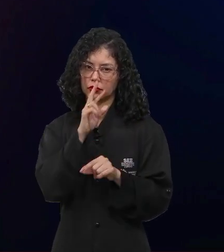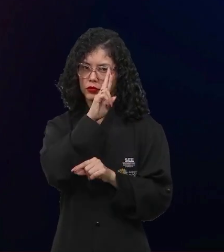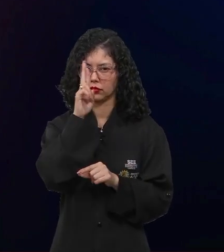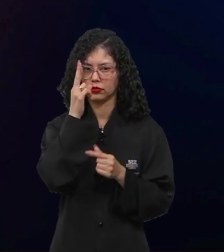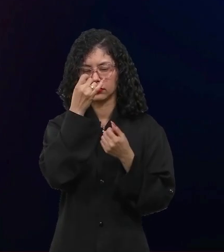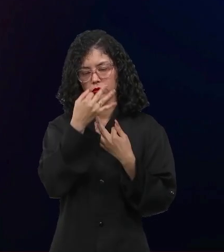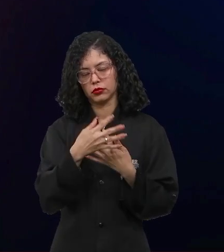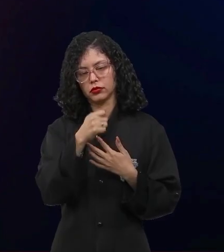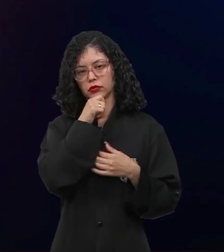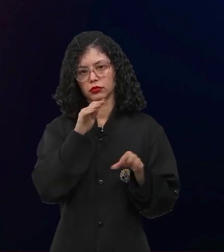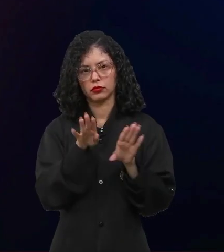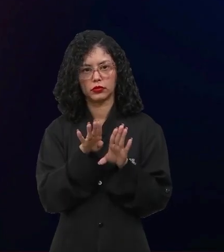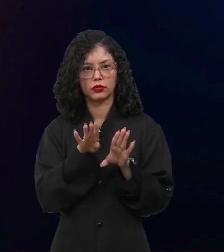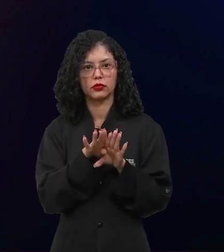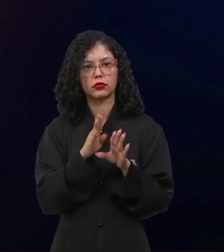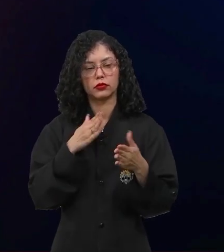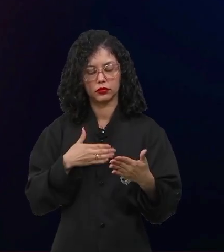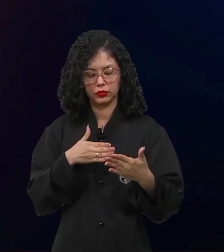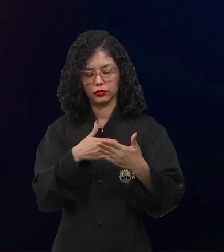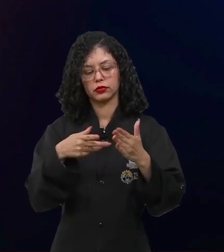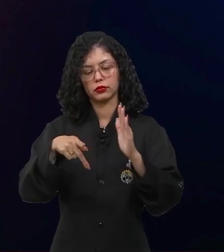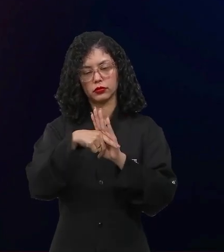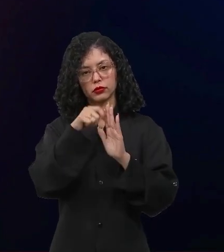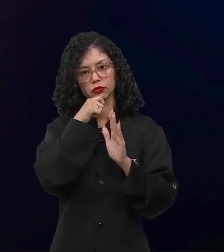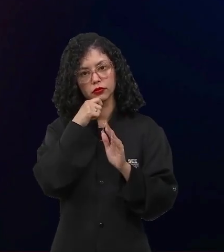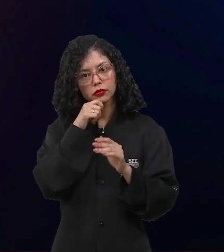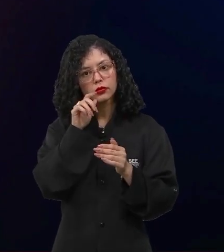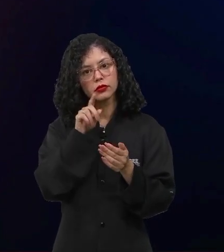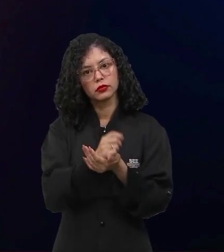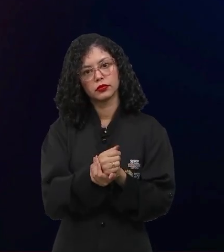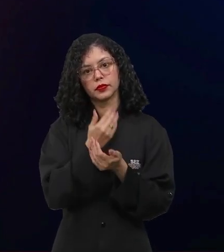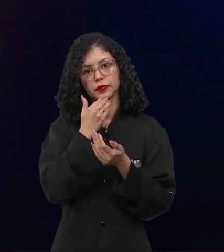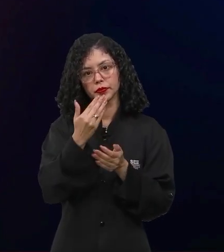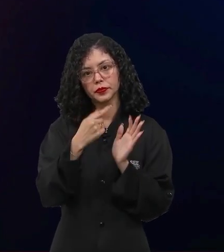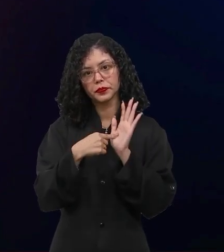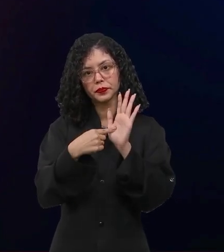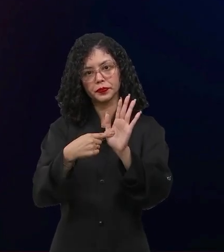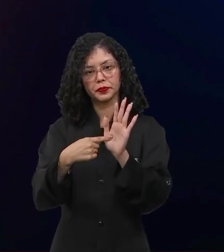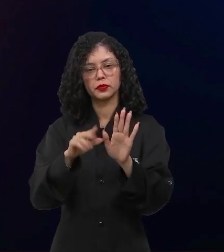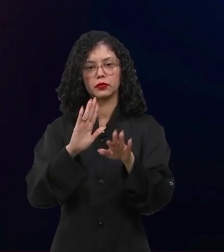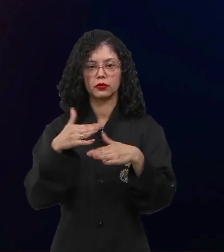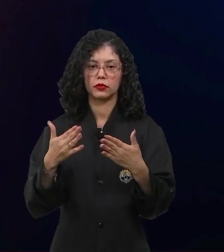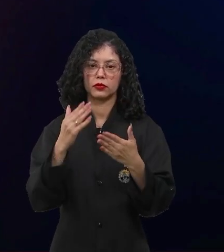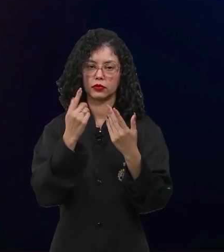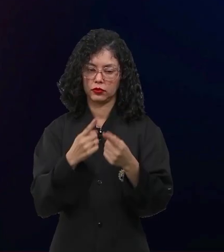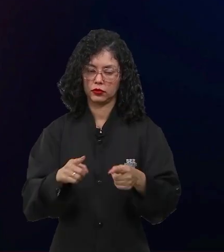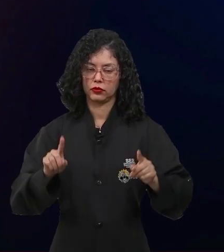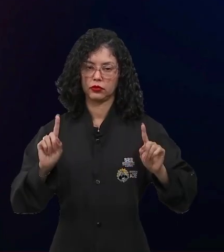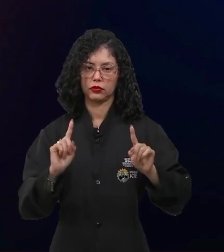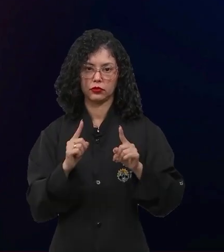sendo contada, qual o impacto decidido para se apresentar na ópera,